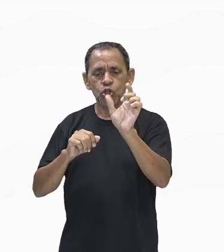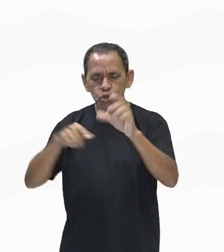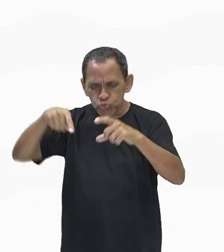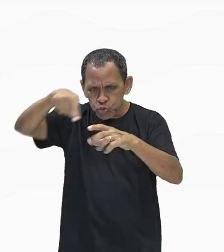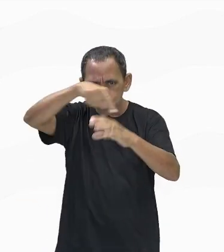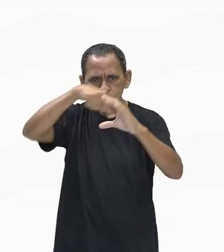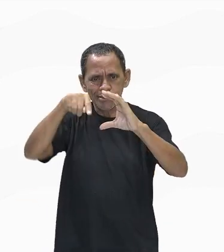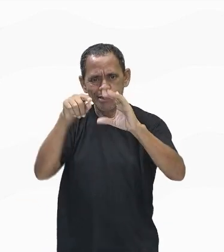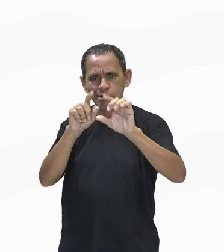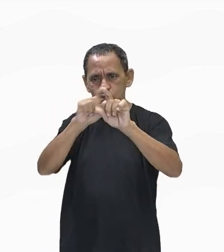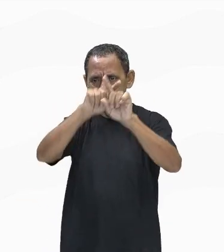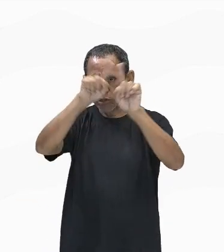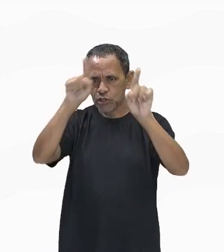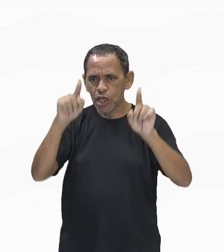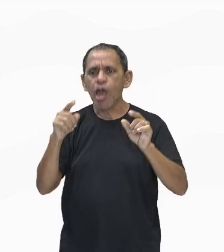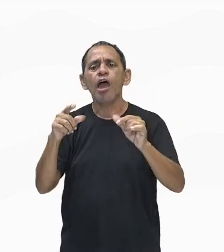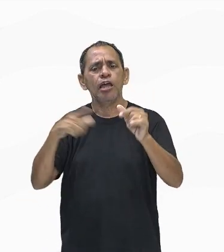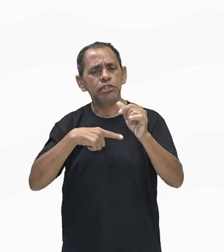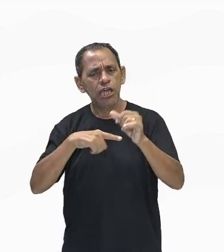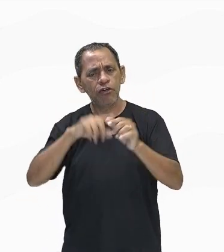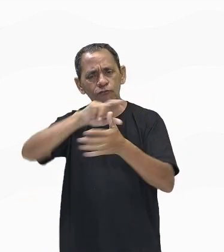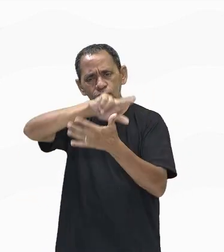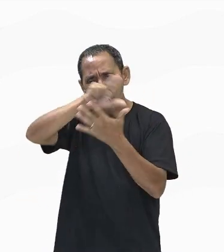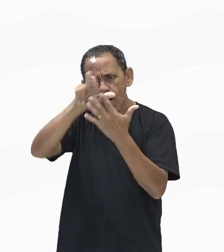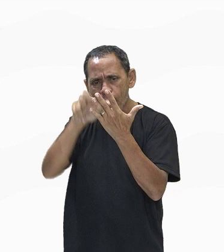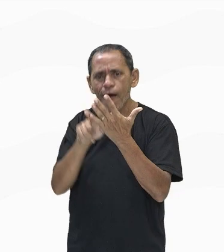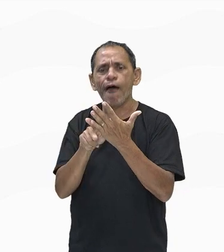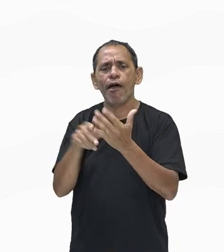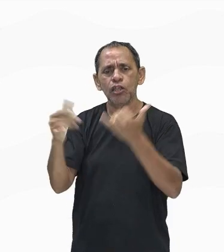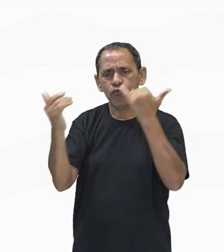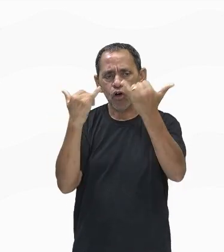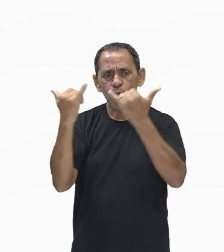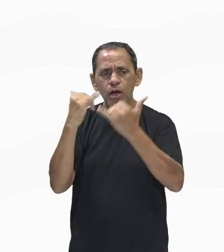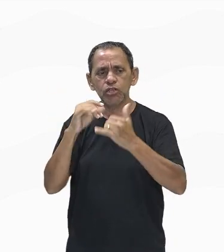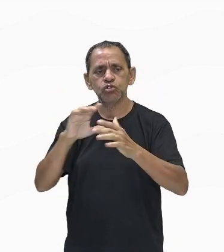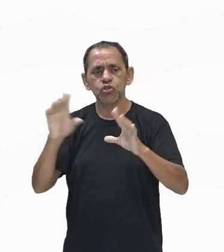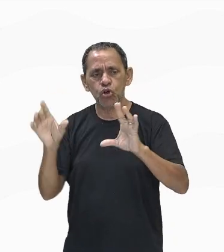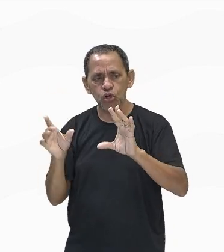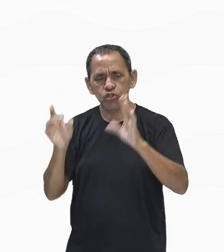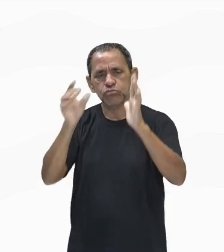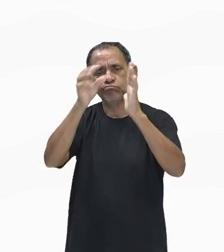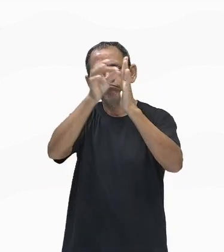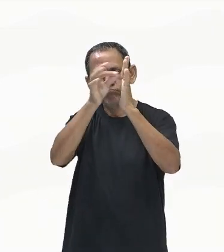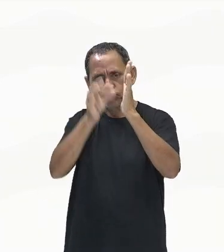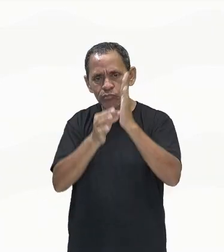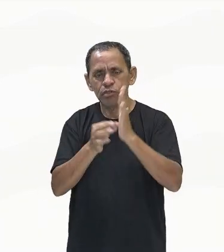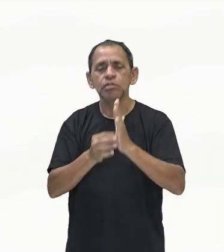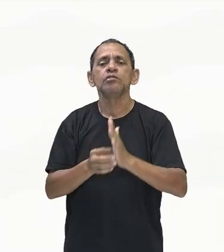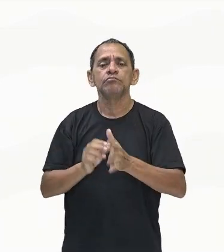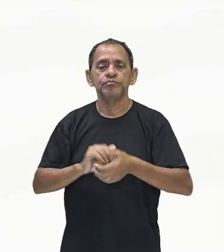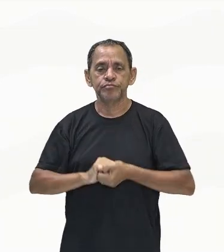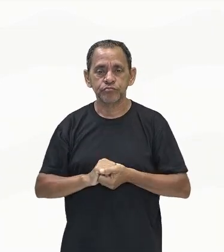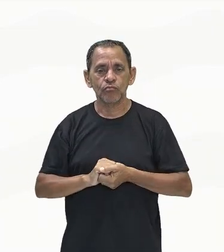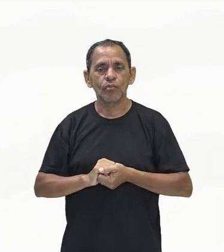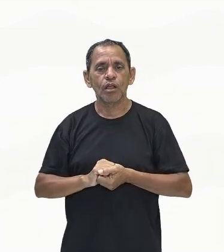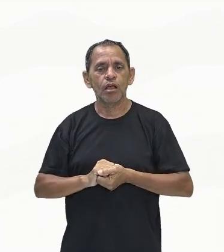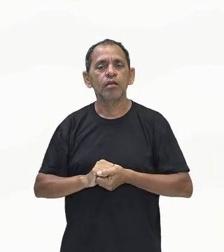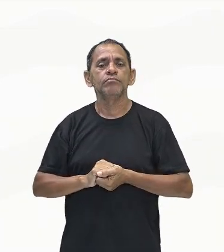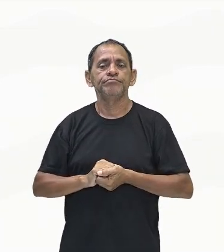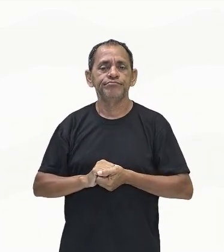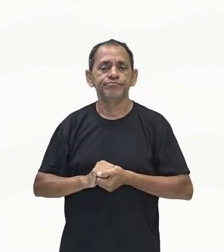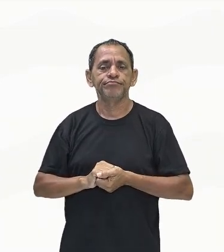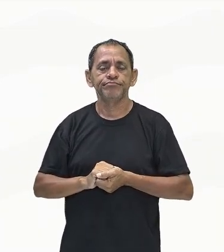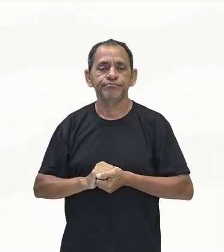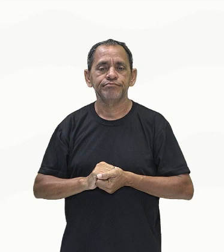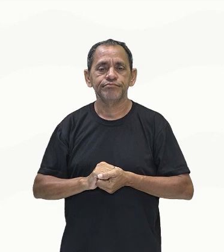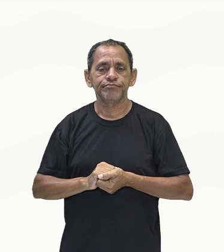né? Onde todas as informações convergem. Aí nós temos missão, paixão, talento e profissão. Então, o